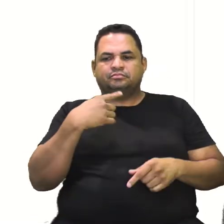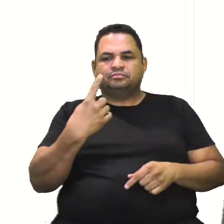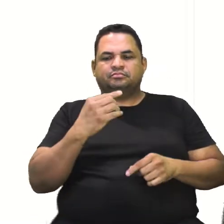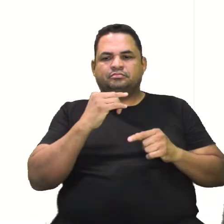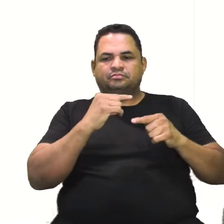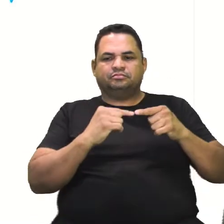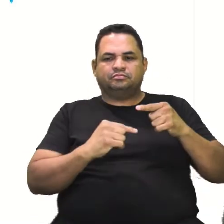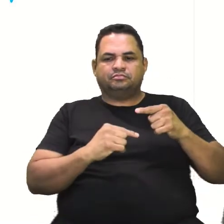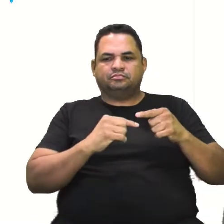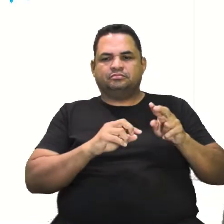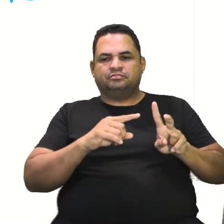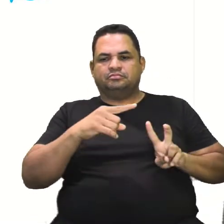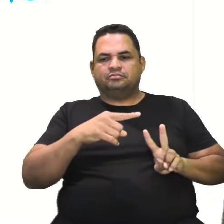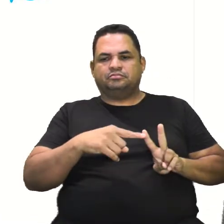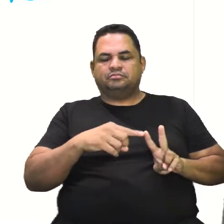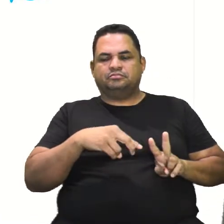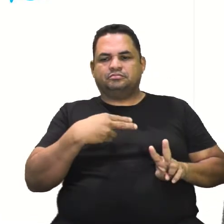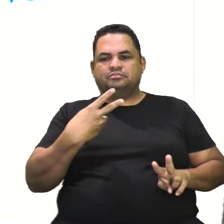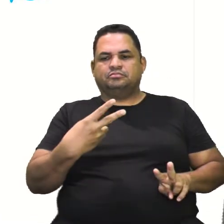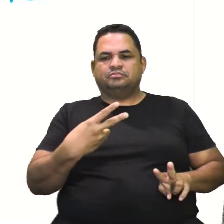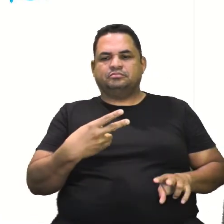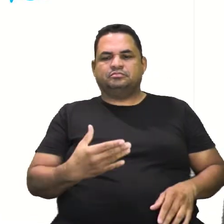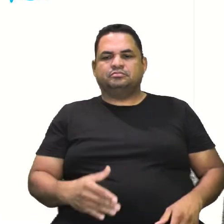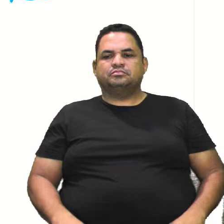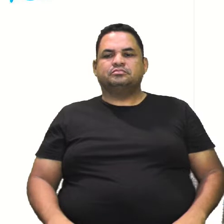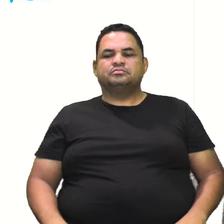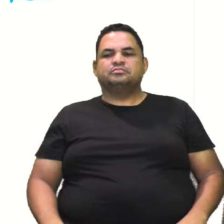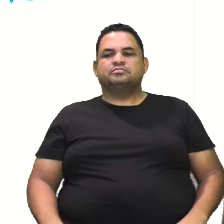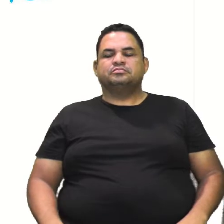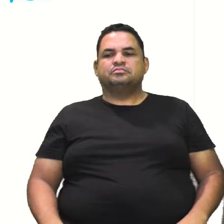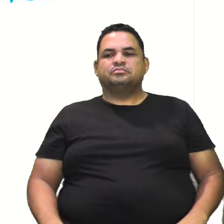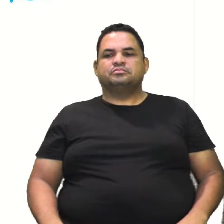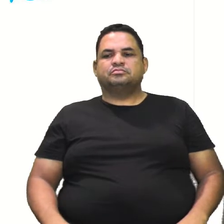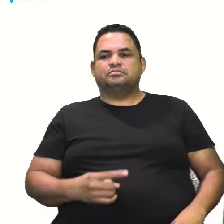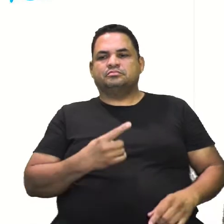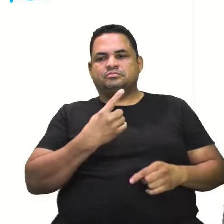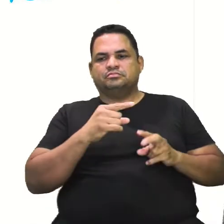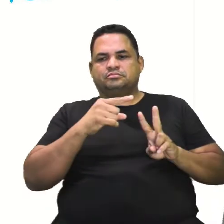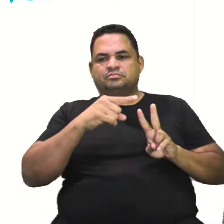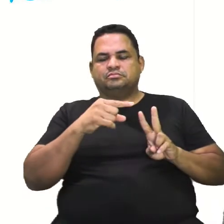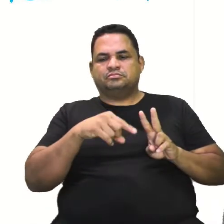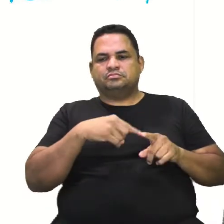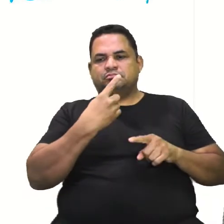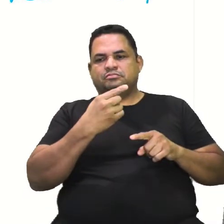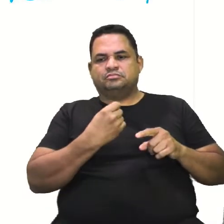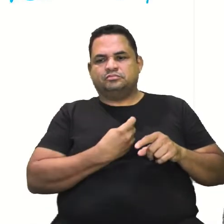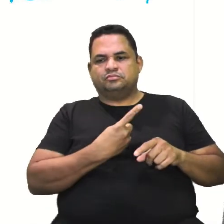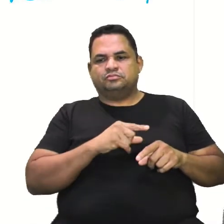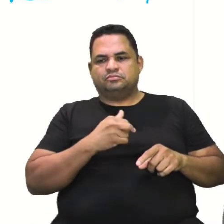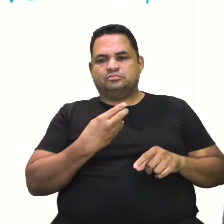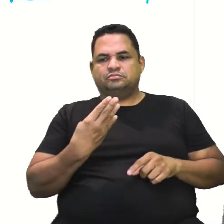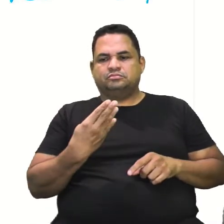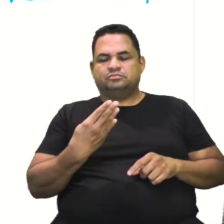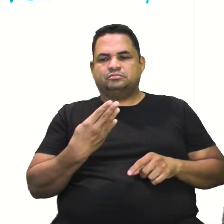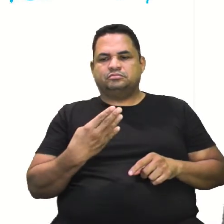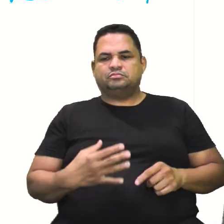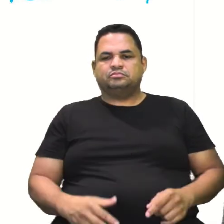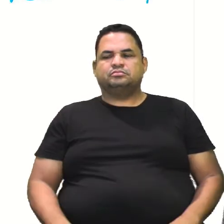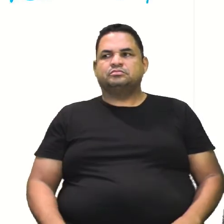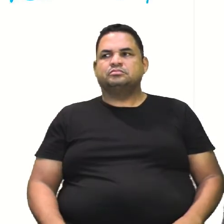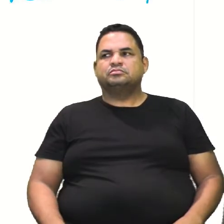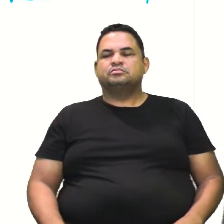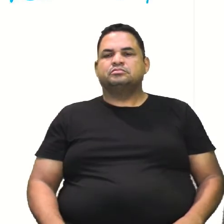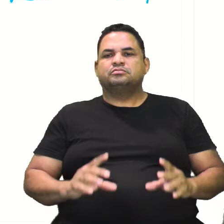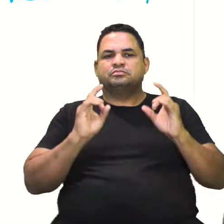1 sobre a raiz de 2. Módulo de menos 1 é 1 e a raiz de 2 é aproximadamente